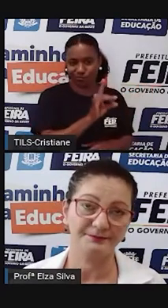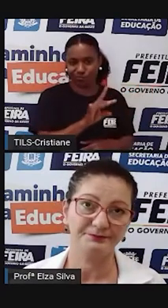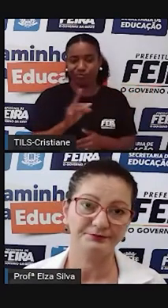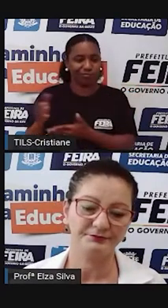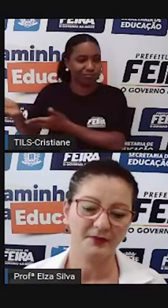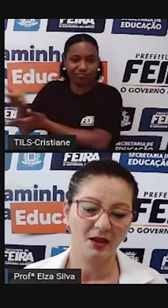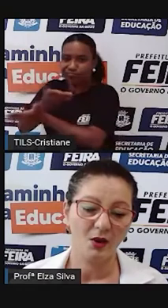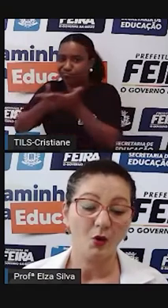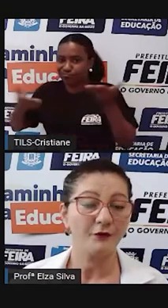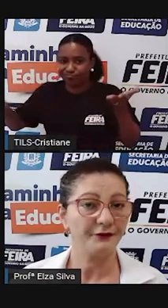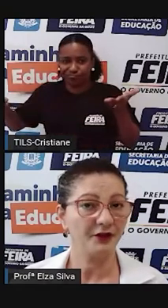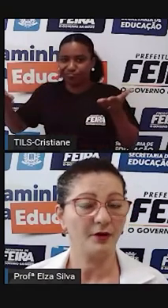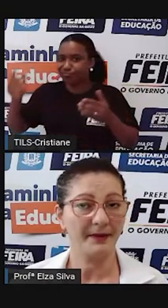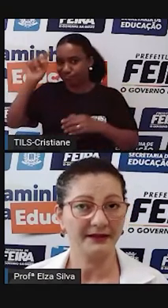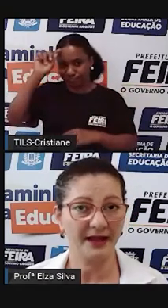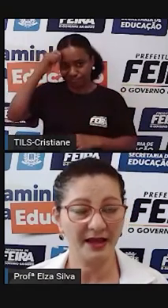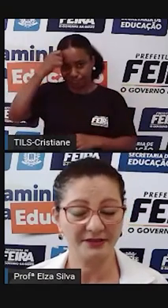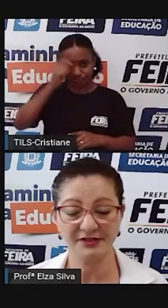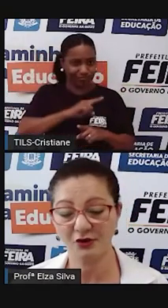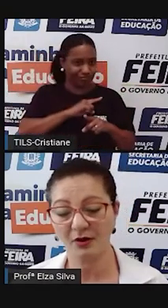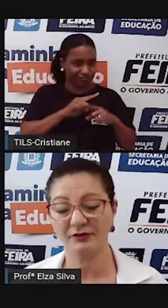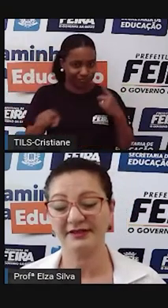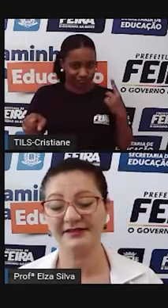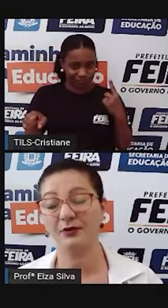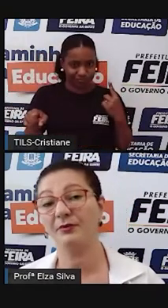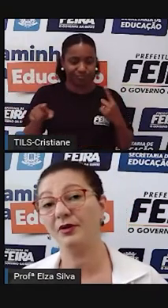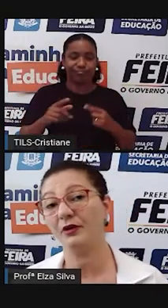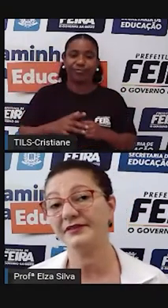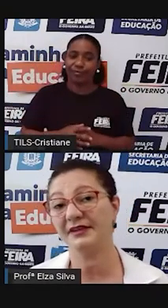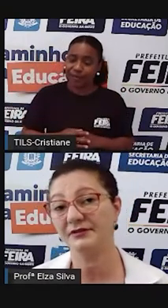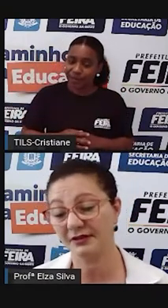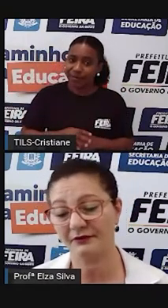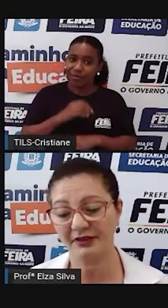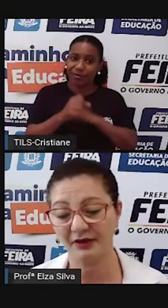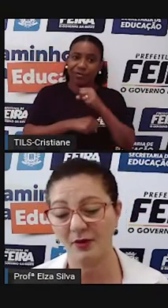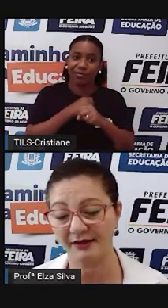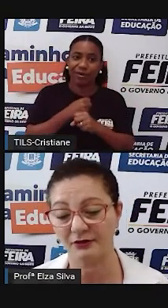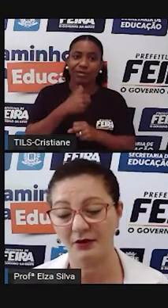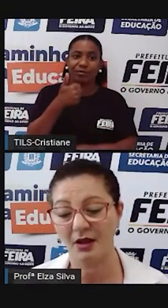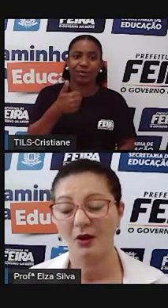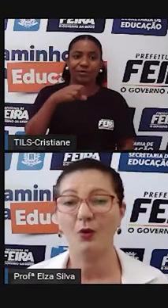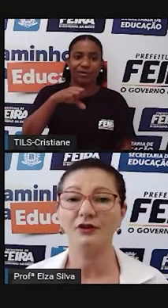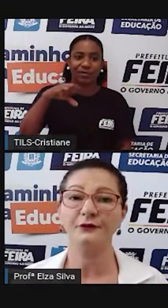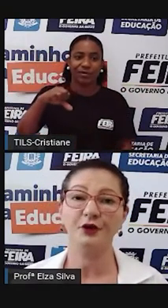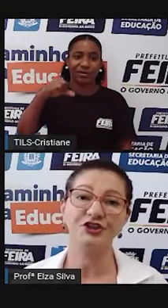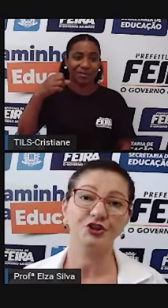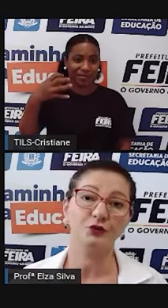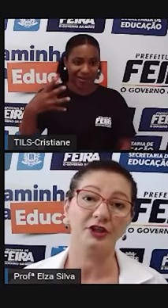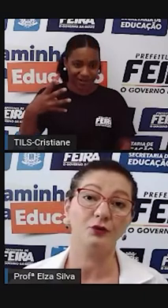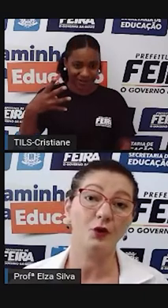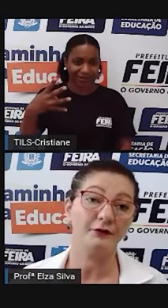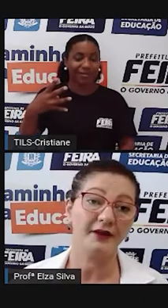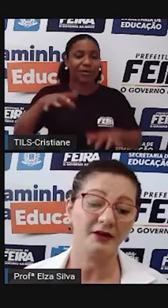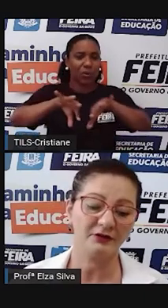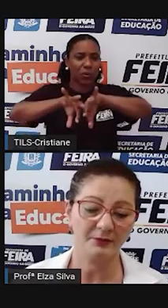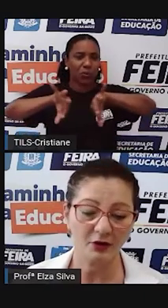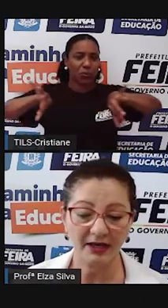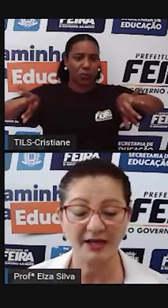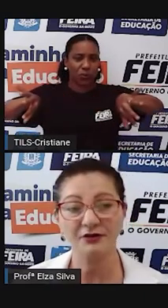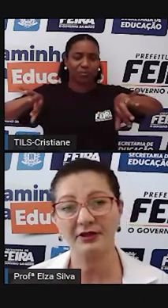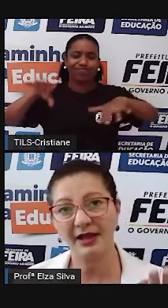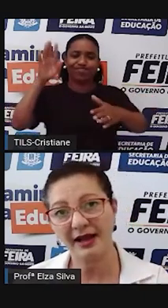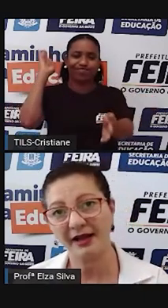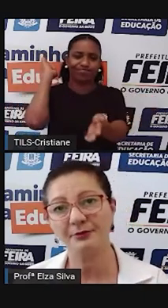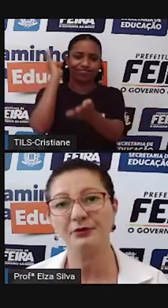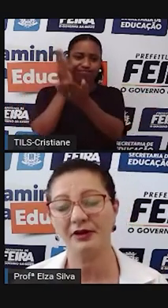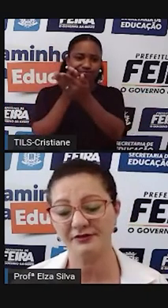proibidos. O fim do apartheid só aconteceu em 1994, quando foi instituído um governo